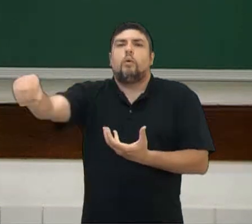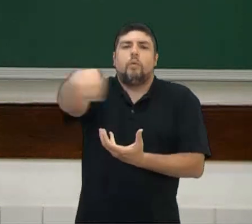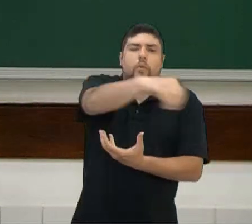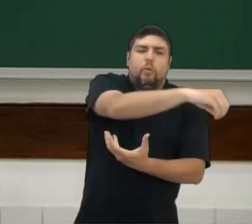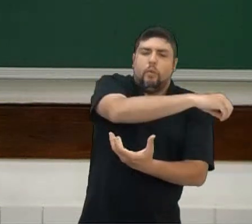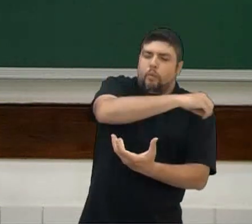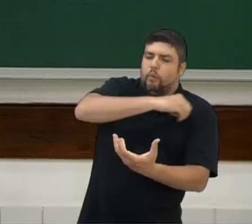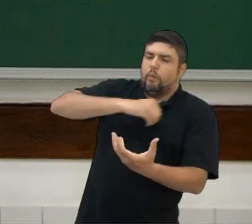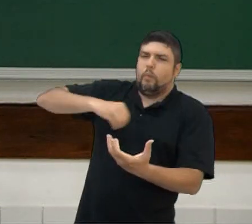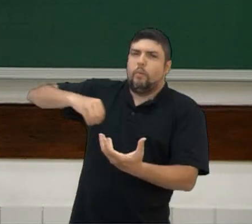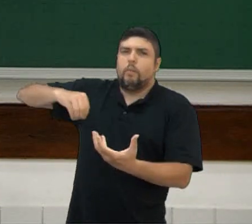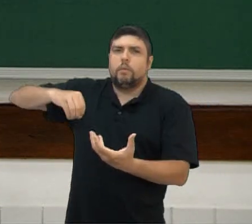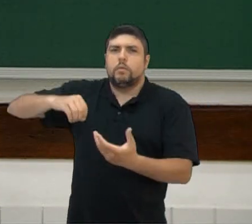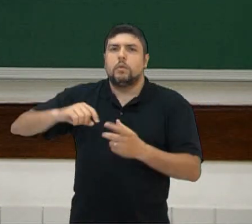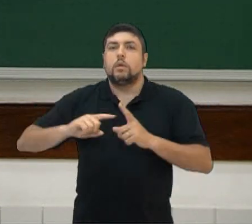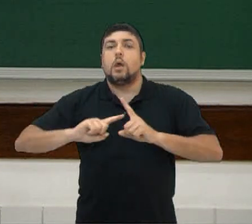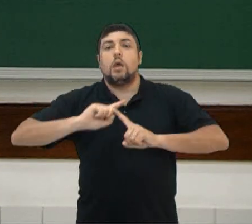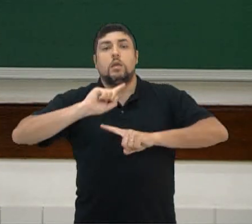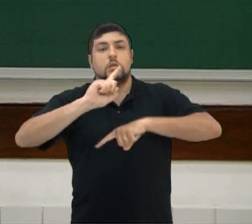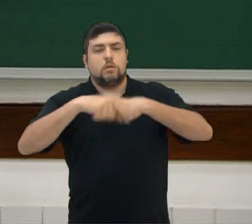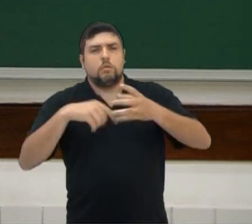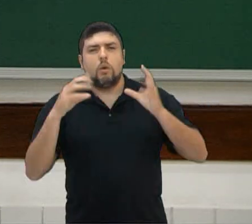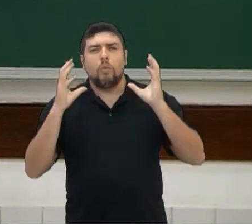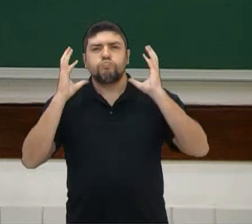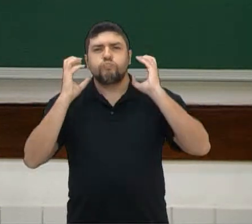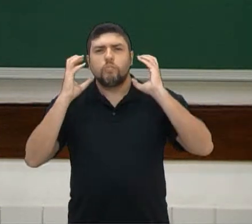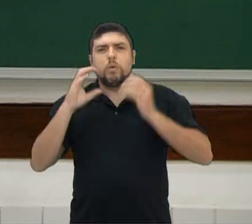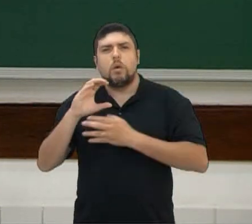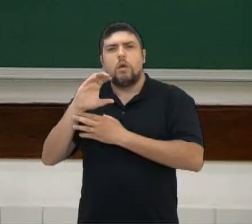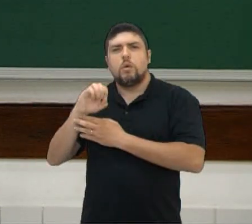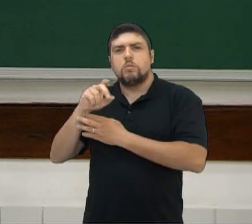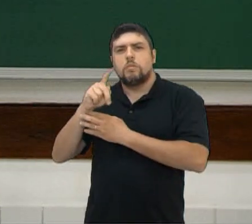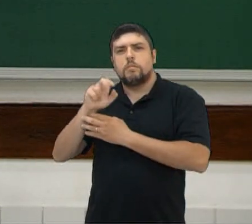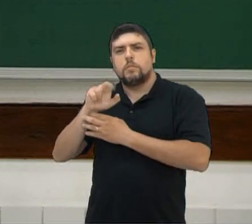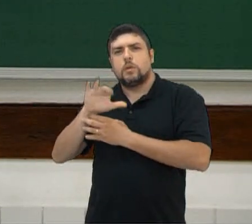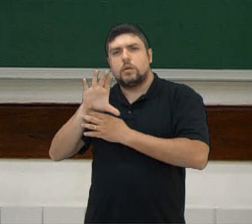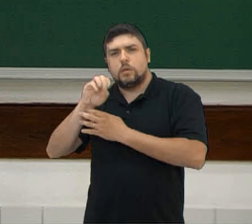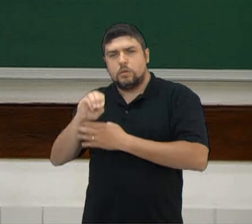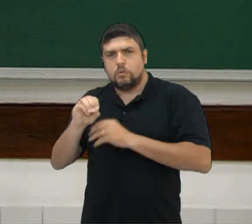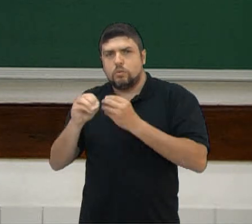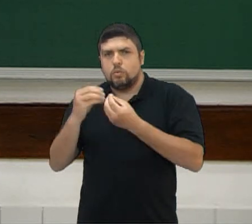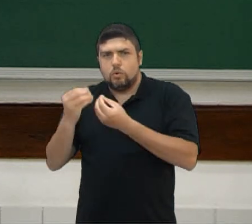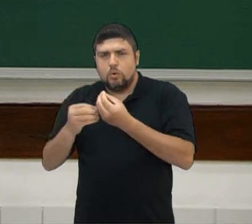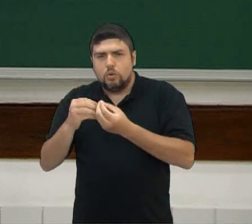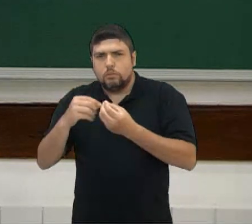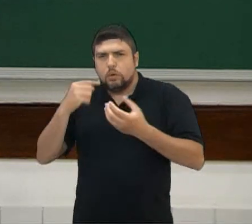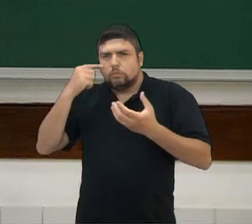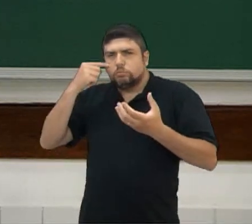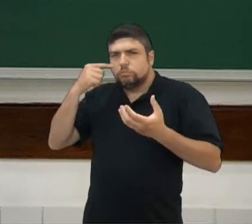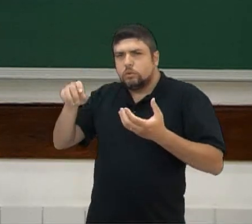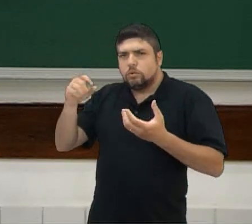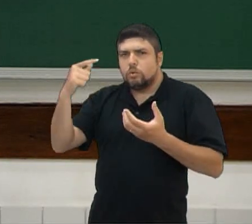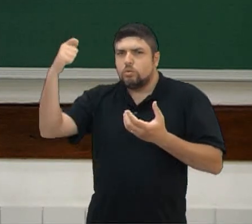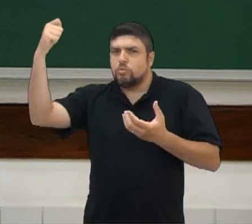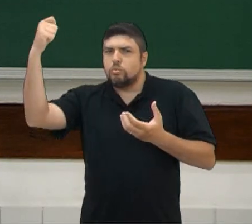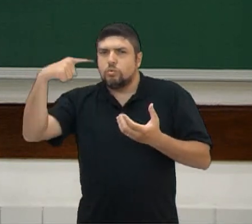veio trazendo a teoria do geocentrismo, do heliocentrismo,